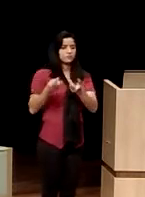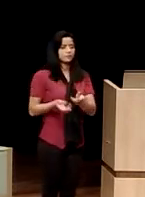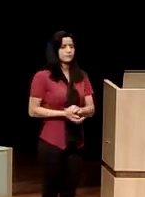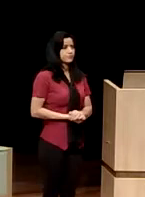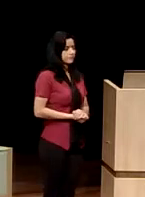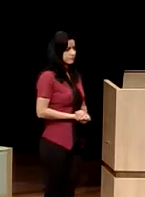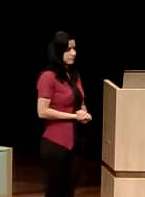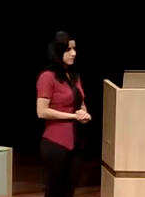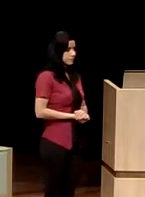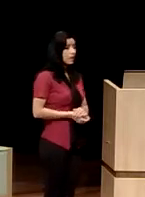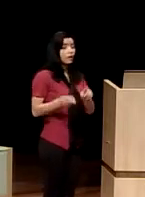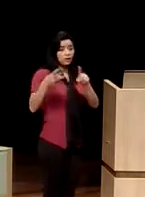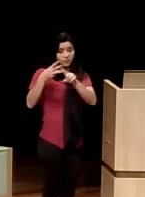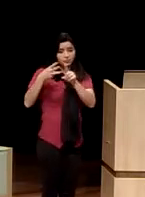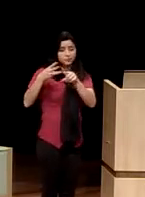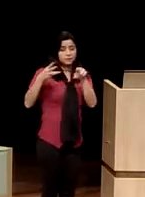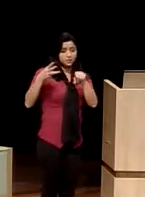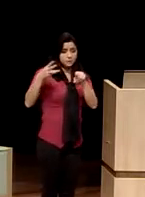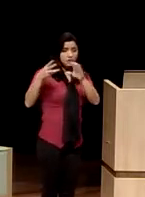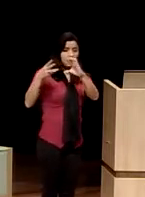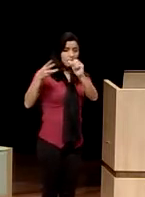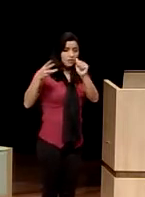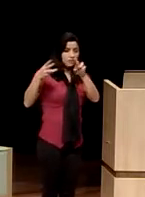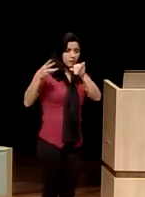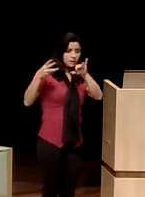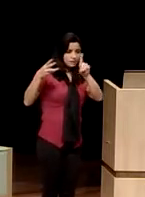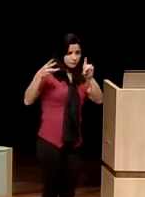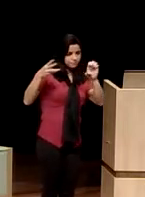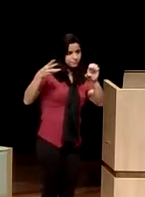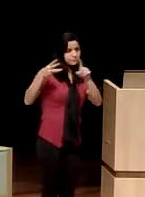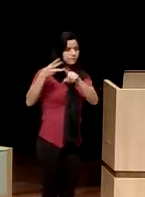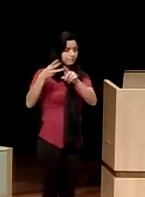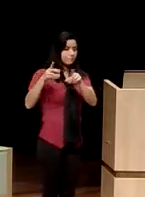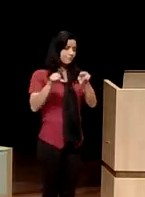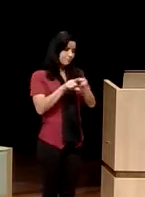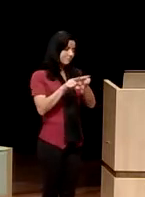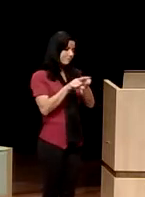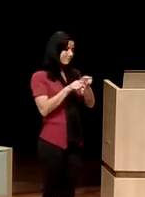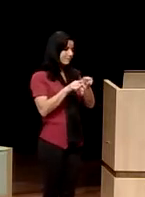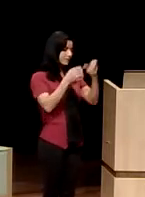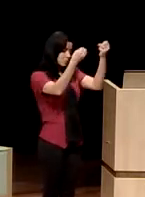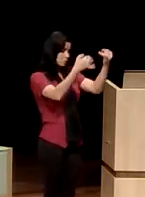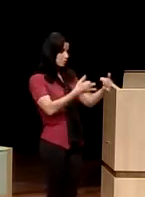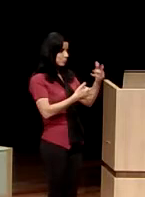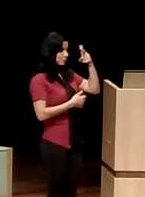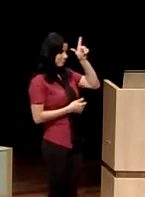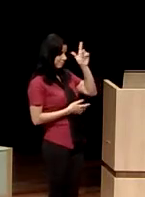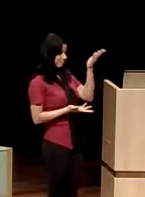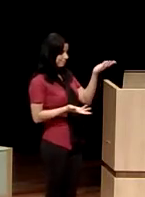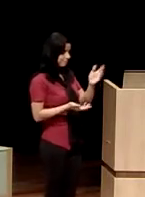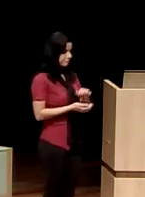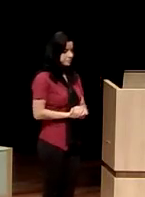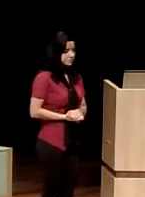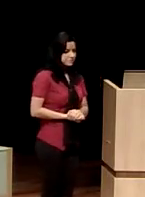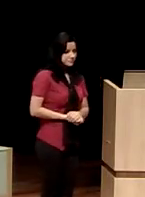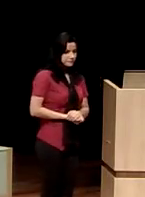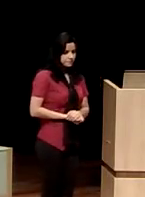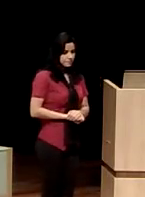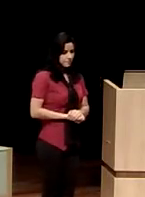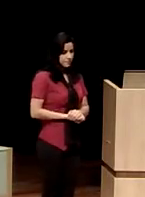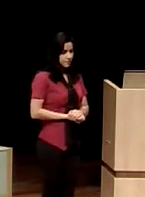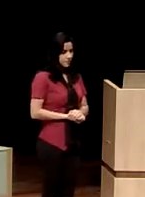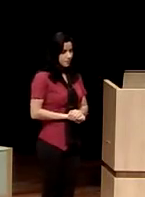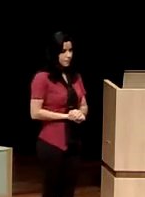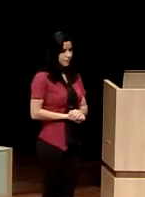them yesterday. E o professor Karide mencionou eles ontem. So there are still good reasons